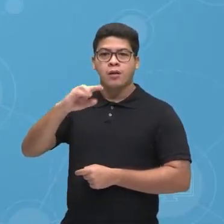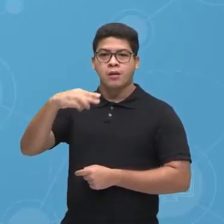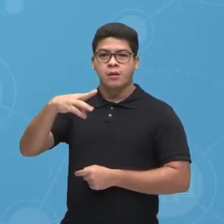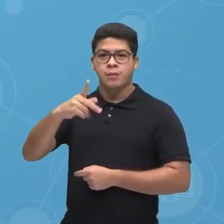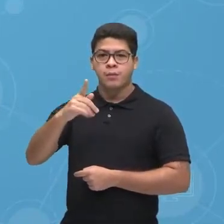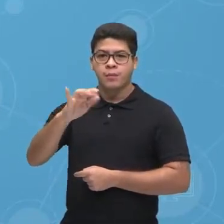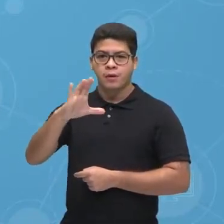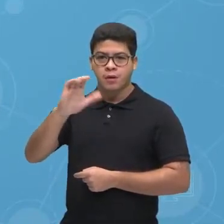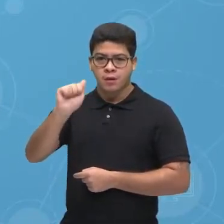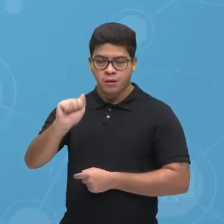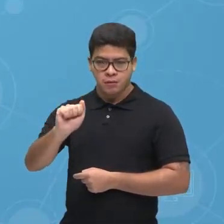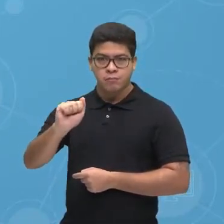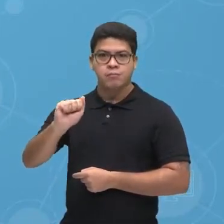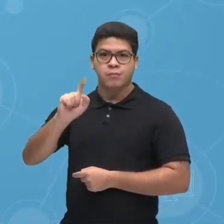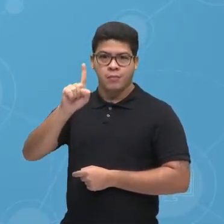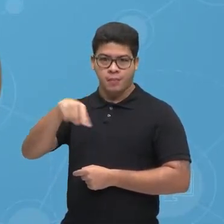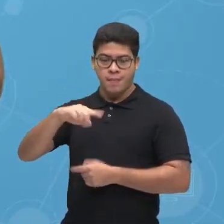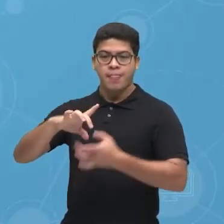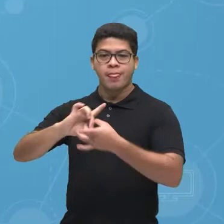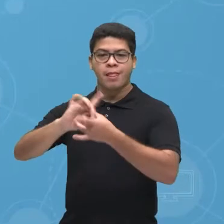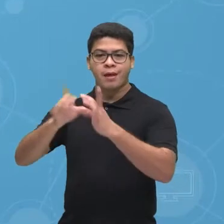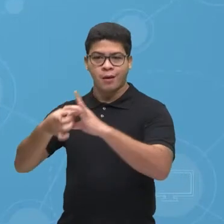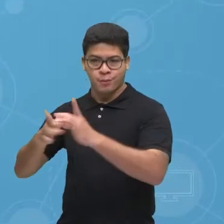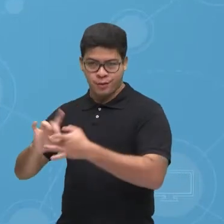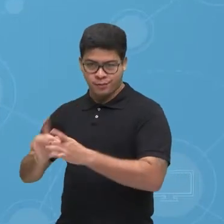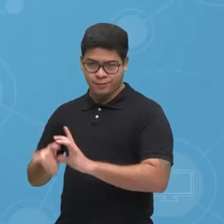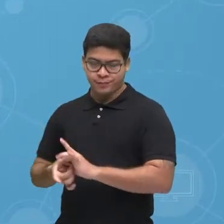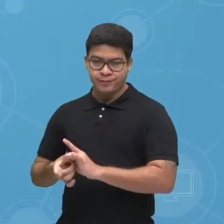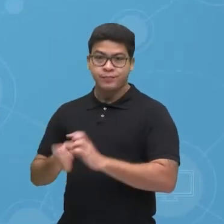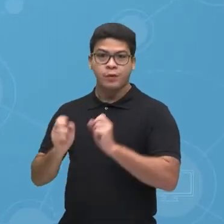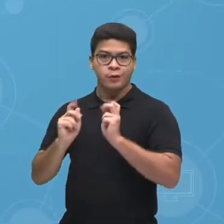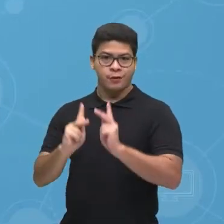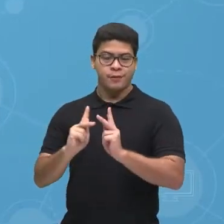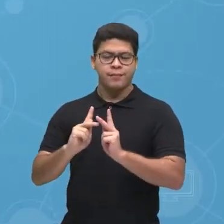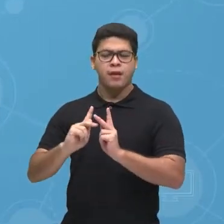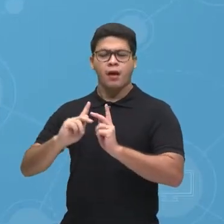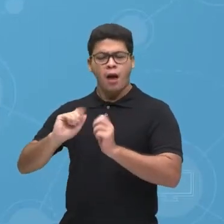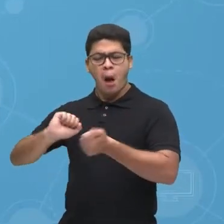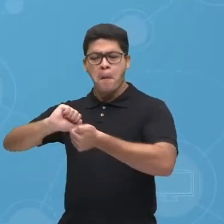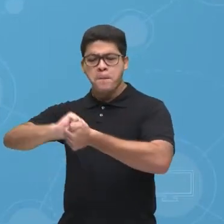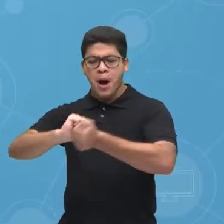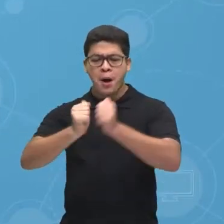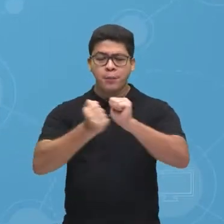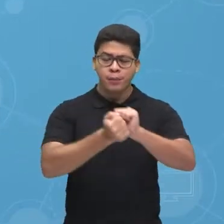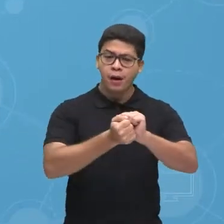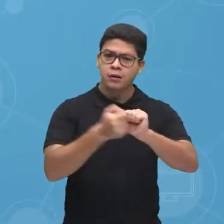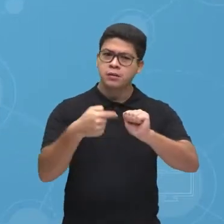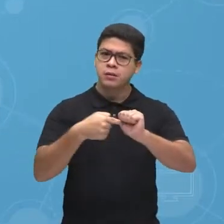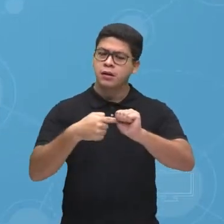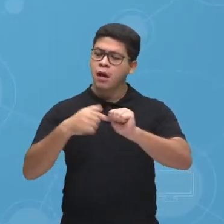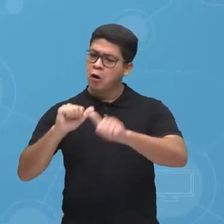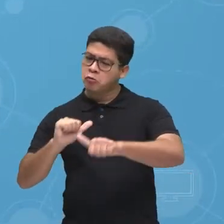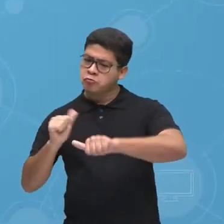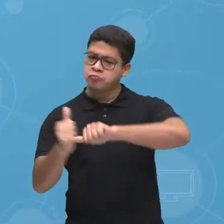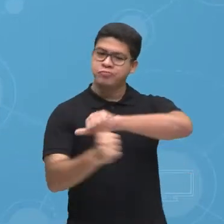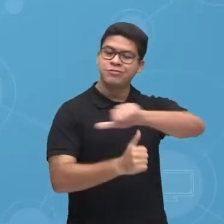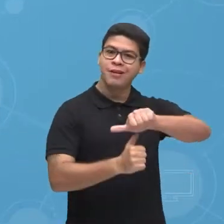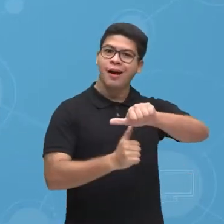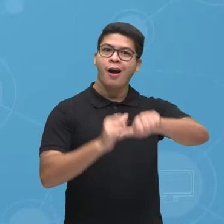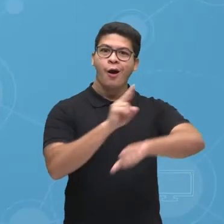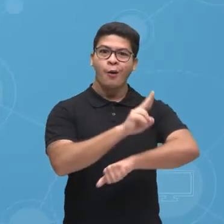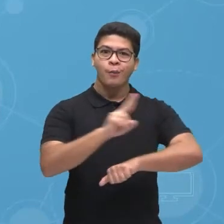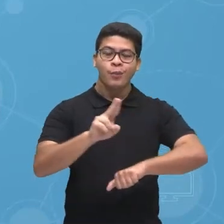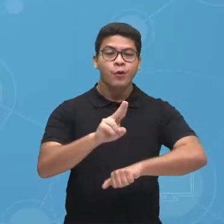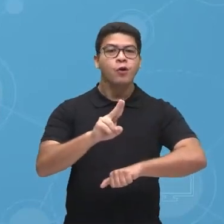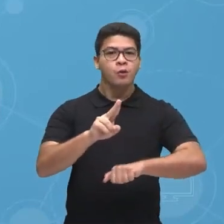teve essa ideia de fazer essa modificação, fazer uma ginástica a partir dessa, né? Onde tivesse o